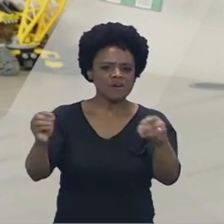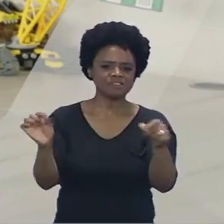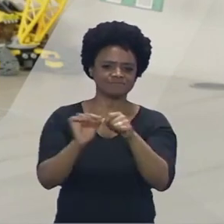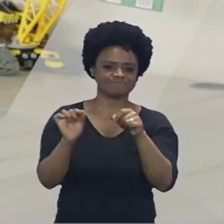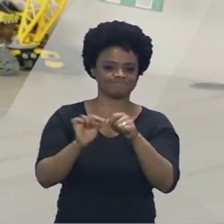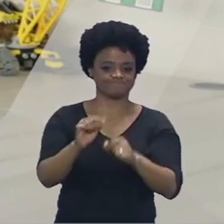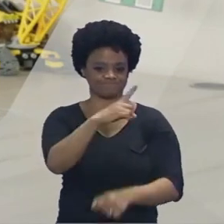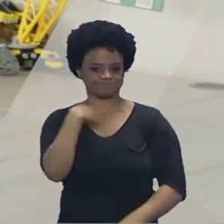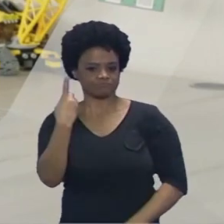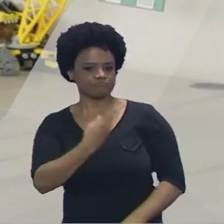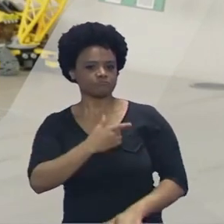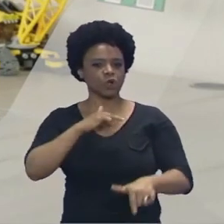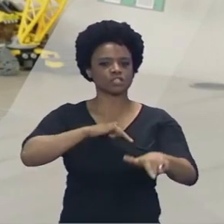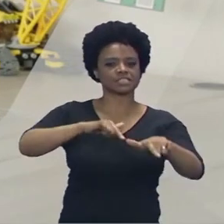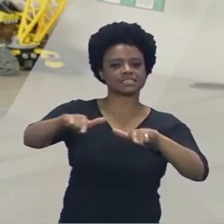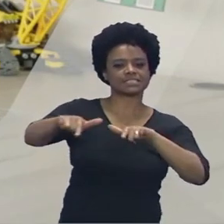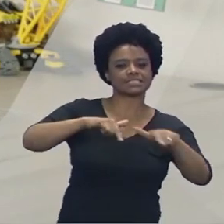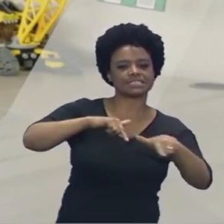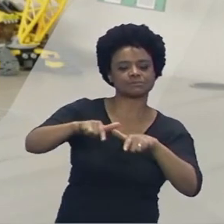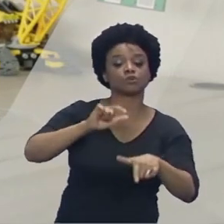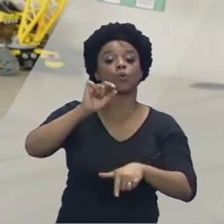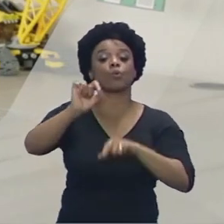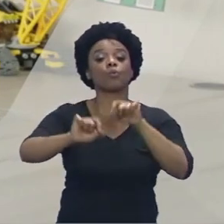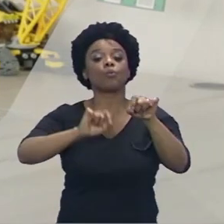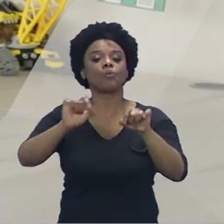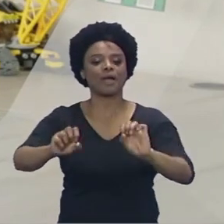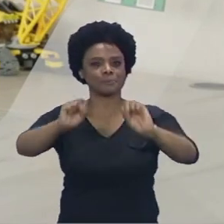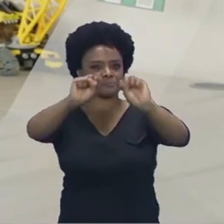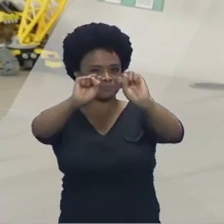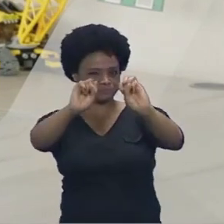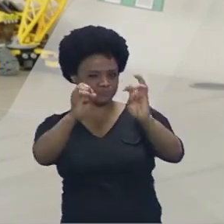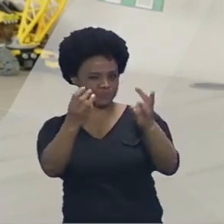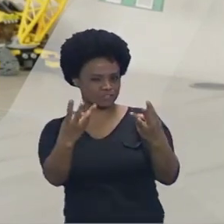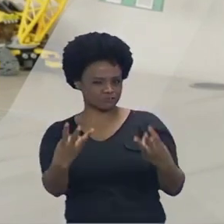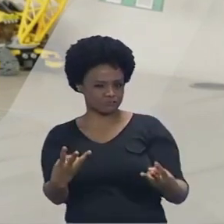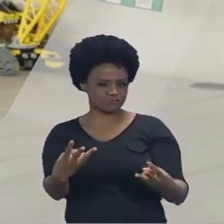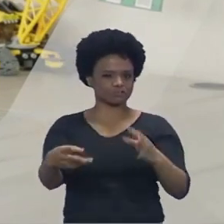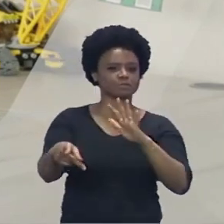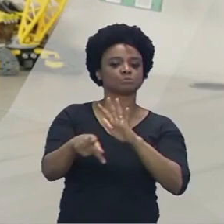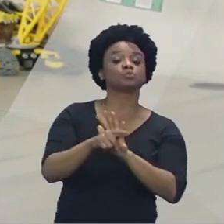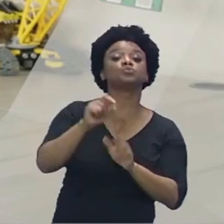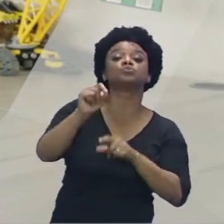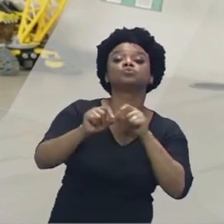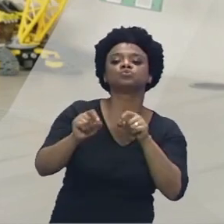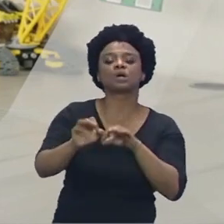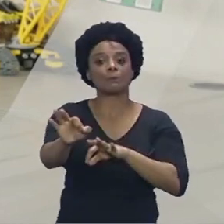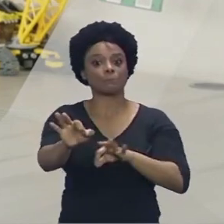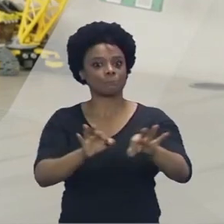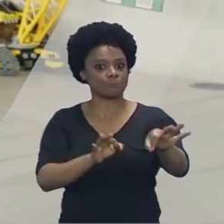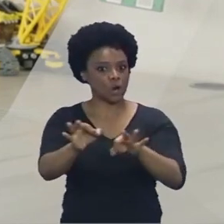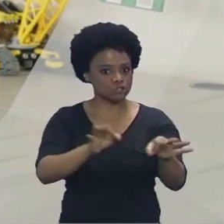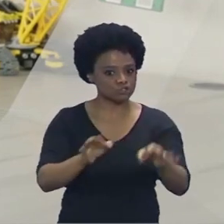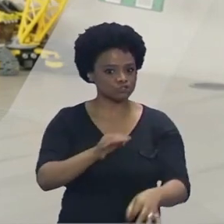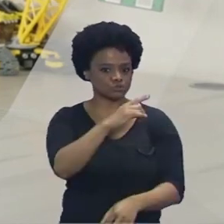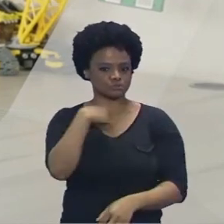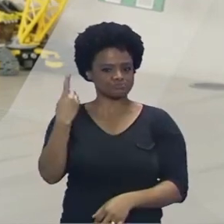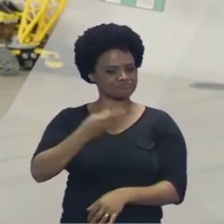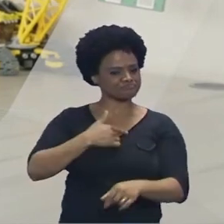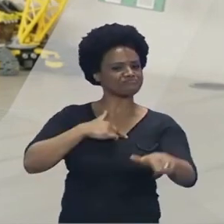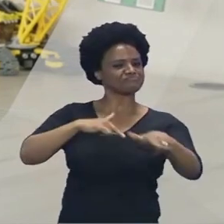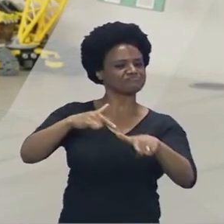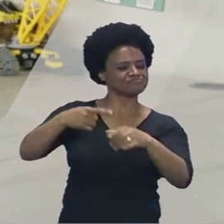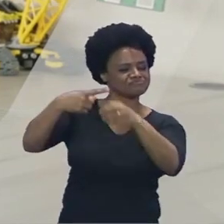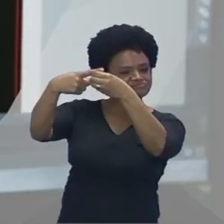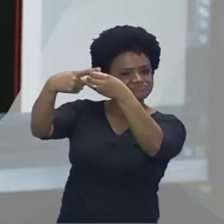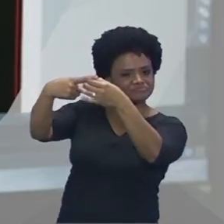trabalha basicamente com softwares para projetos, efetivamente, ou seja, para